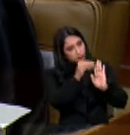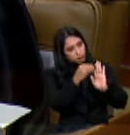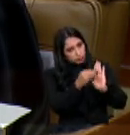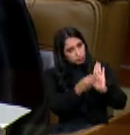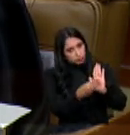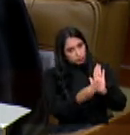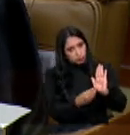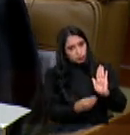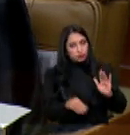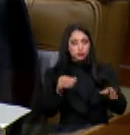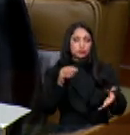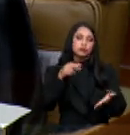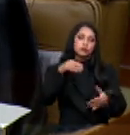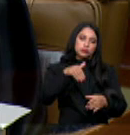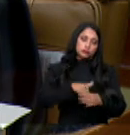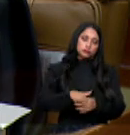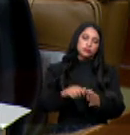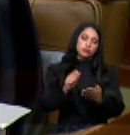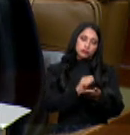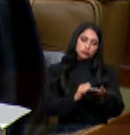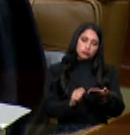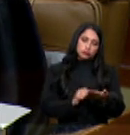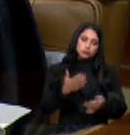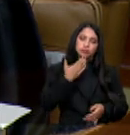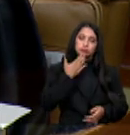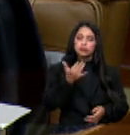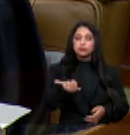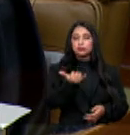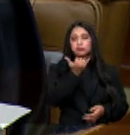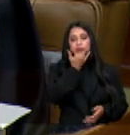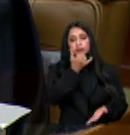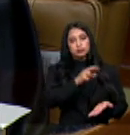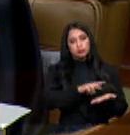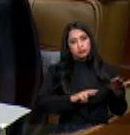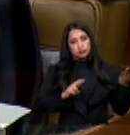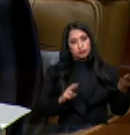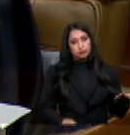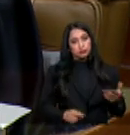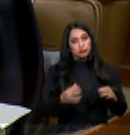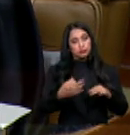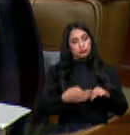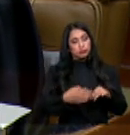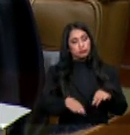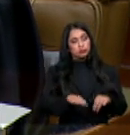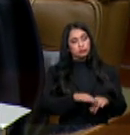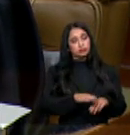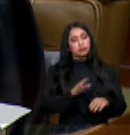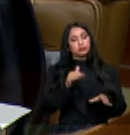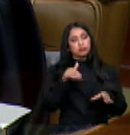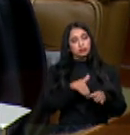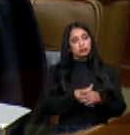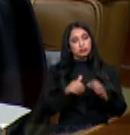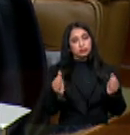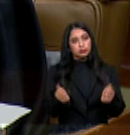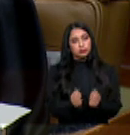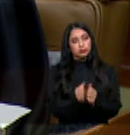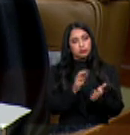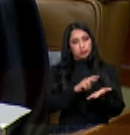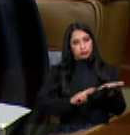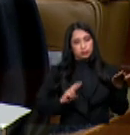escrito, peço todas as vênias ao relator e aos eminentes colegas que o